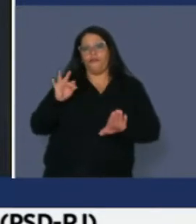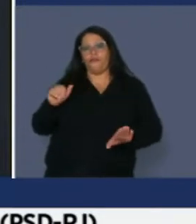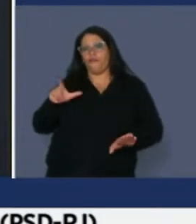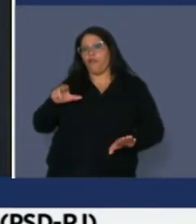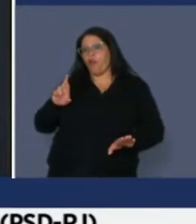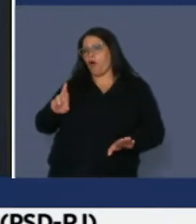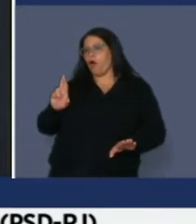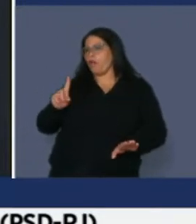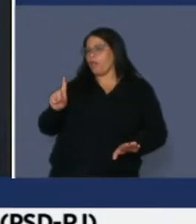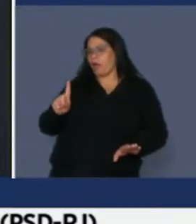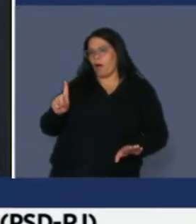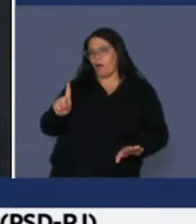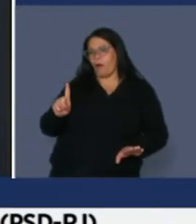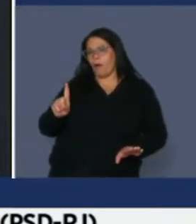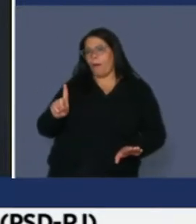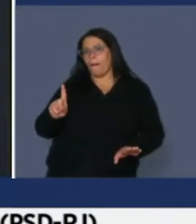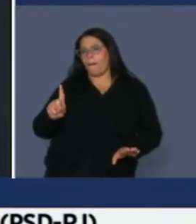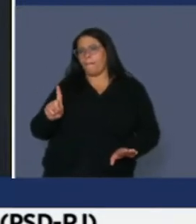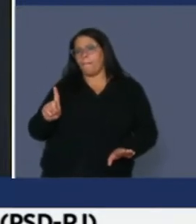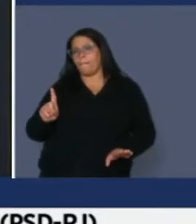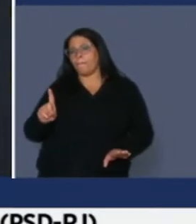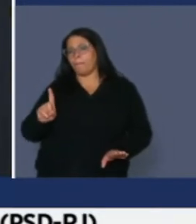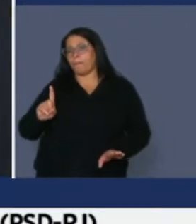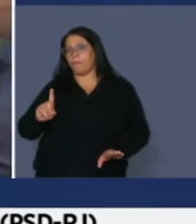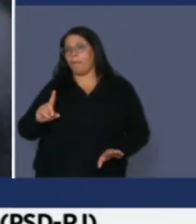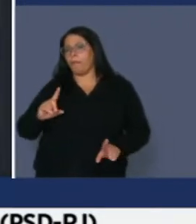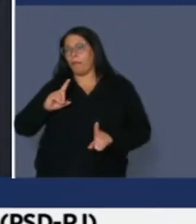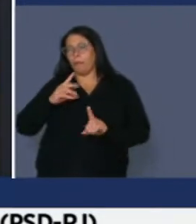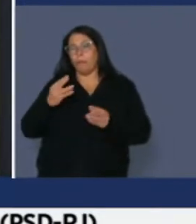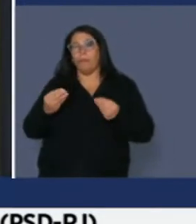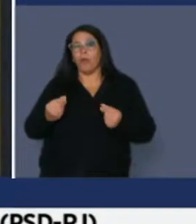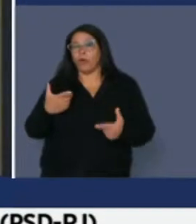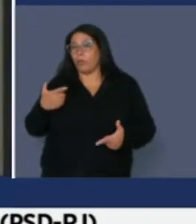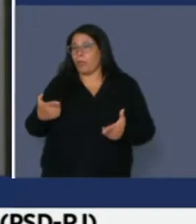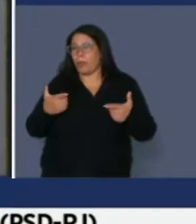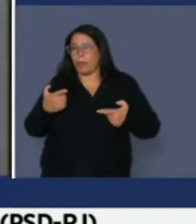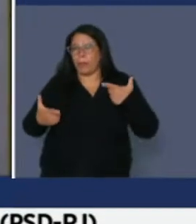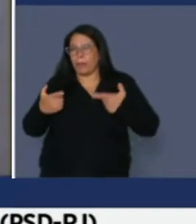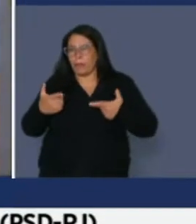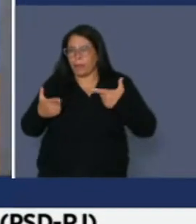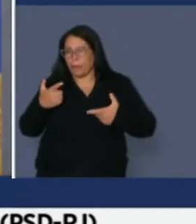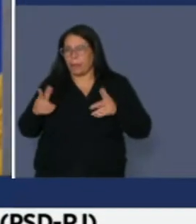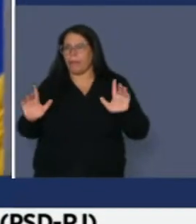Pelo menos de tantos disparos com uma recarga.